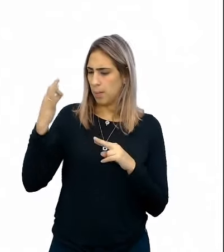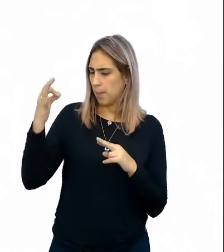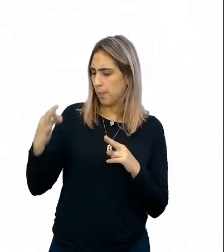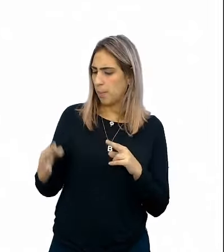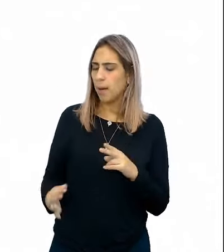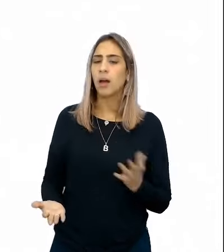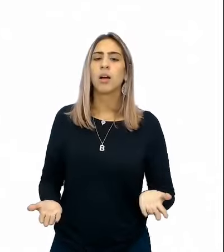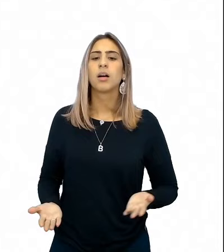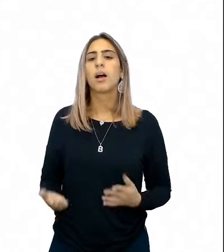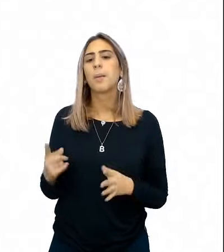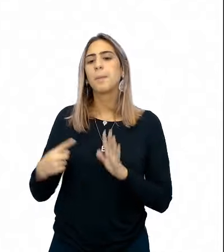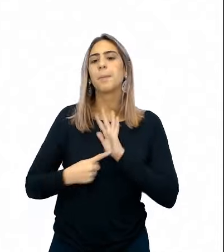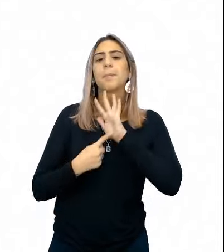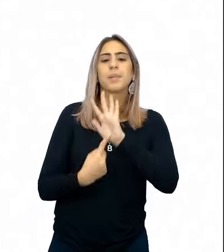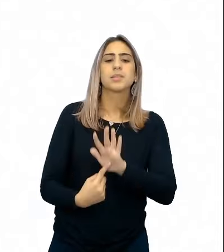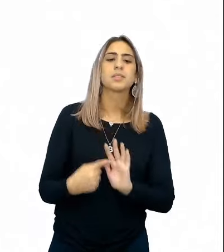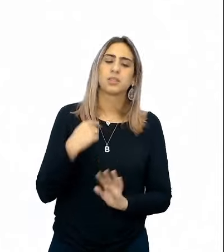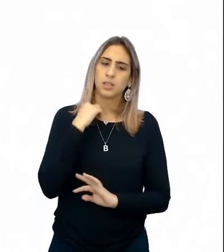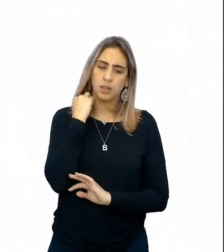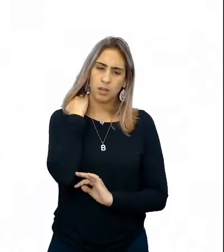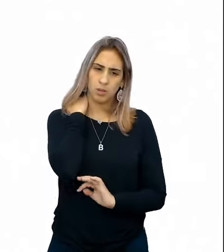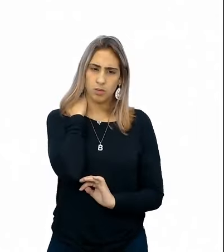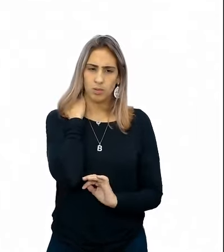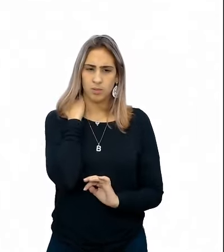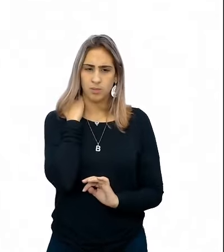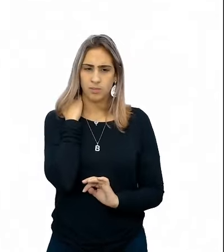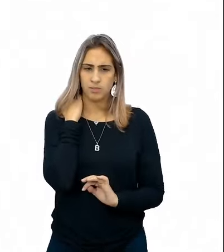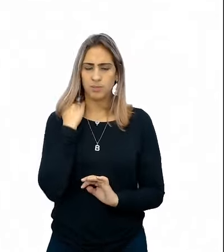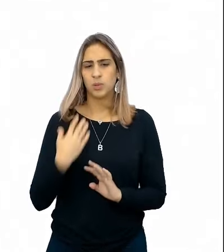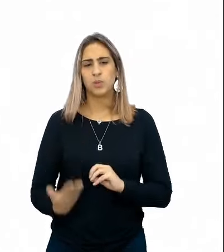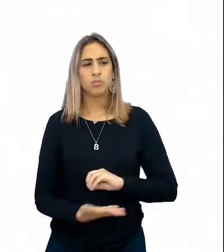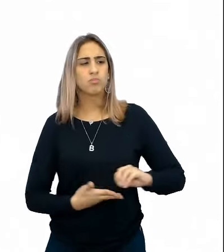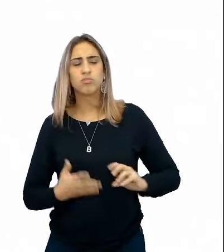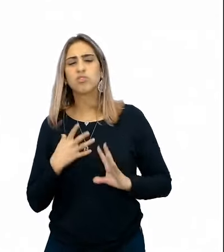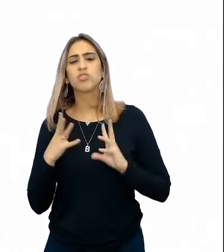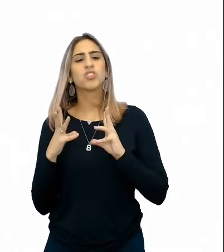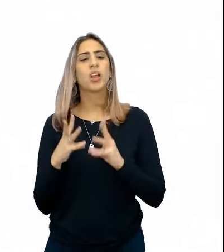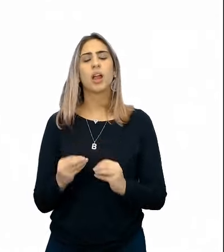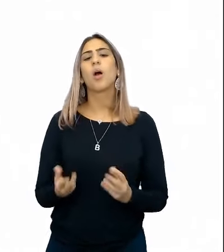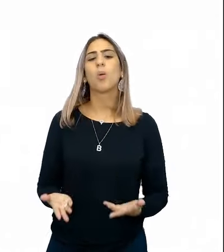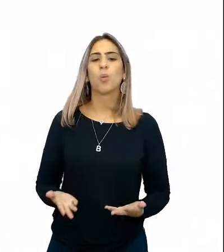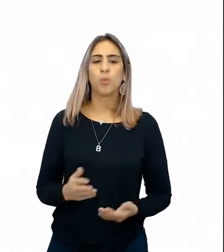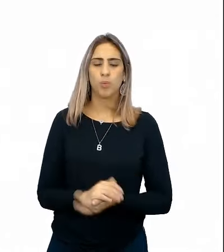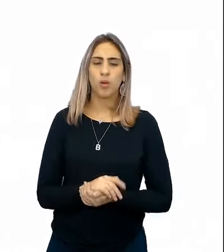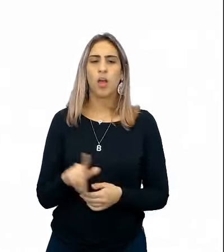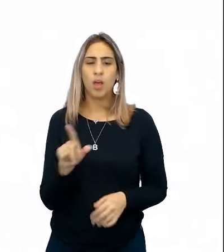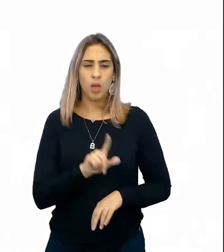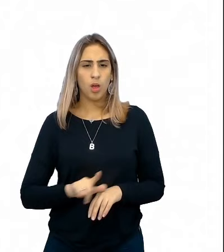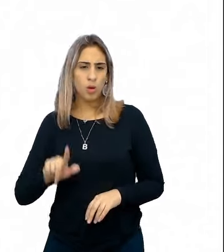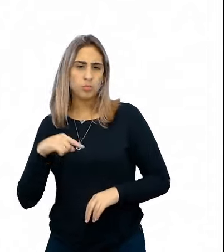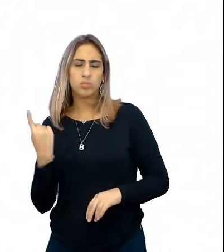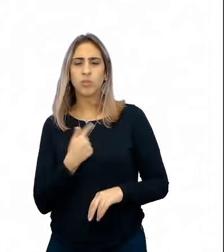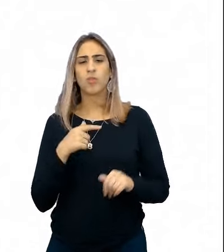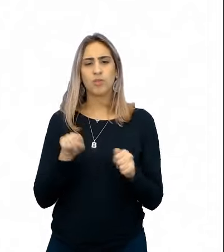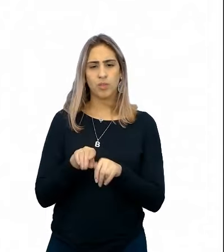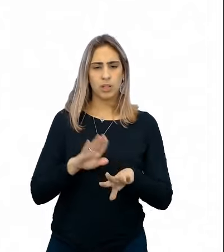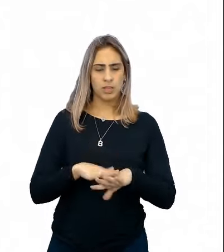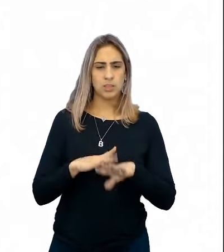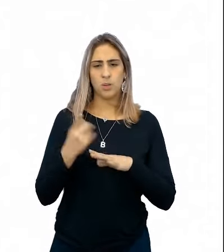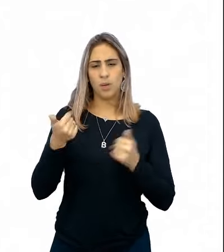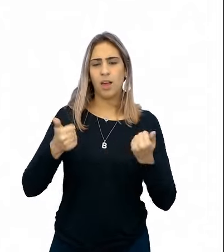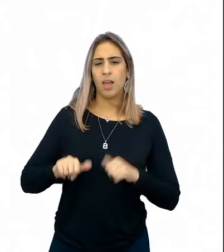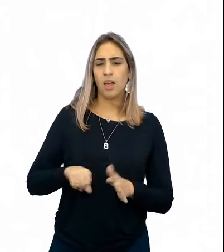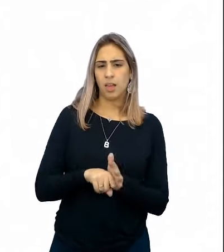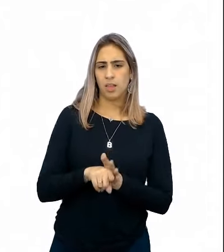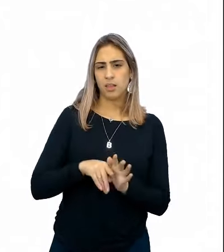itens apresentados numa média geral. Claro que estamos fazendo uma